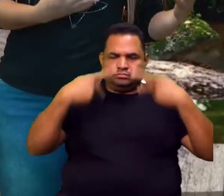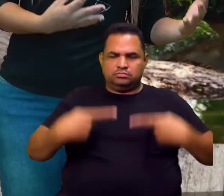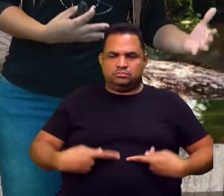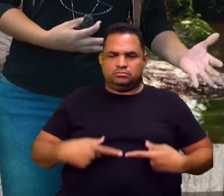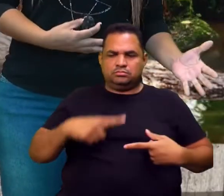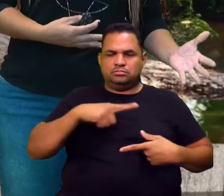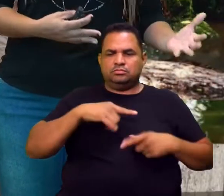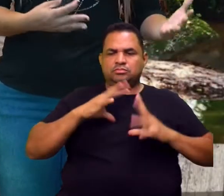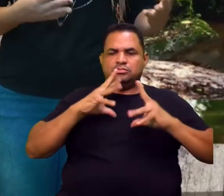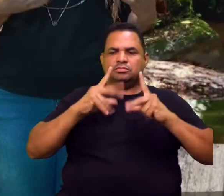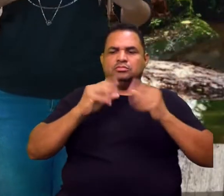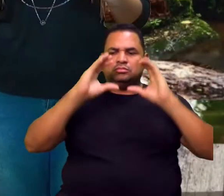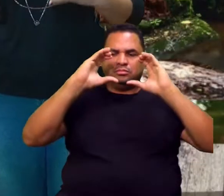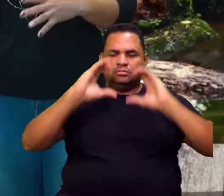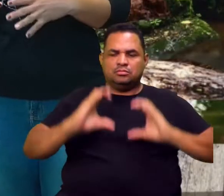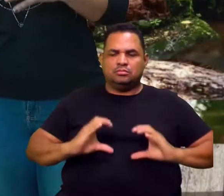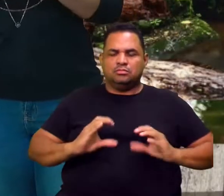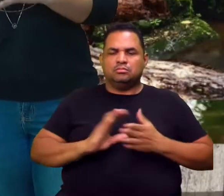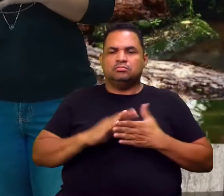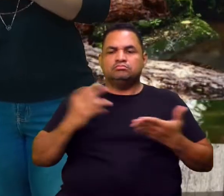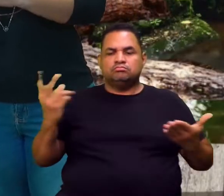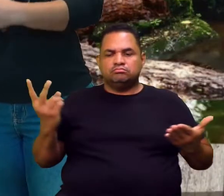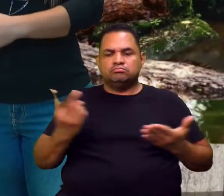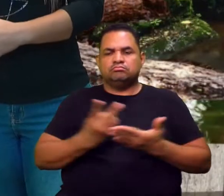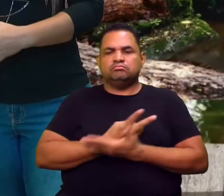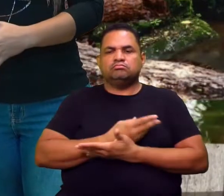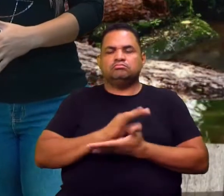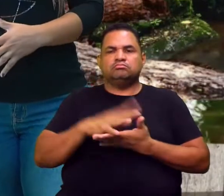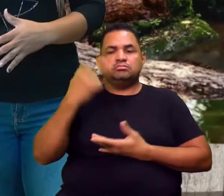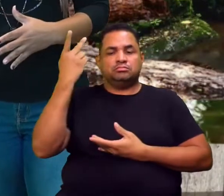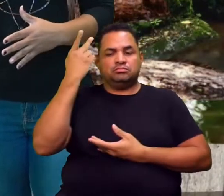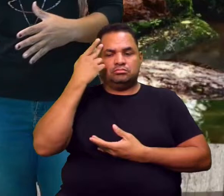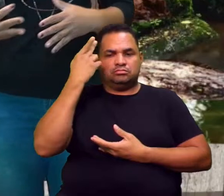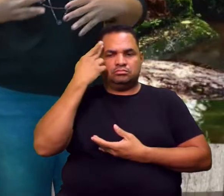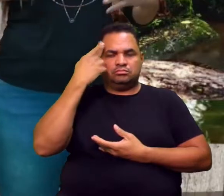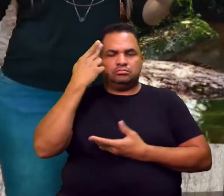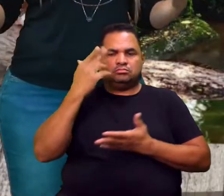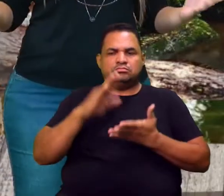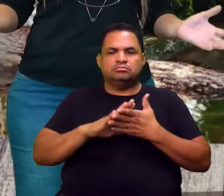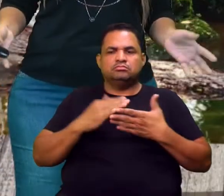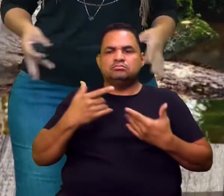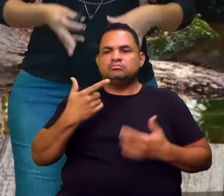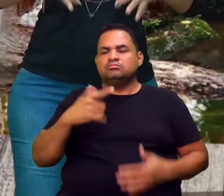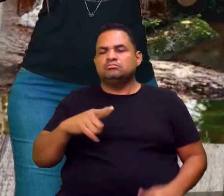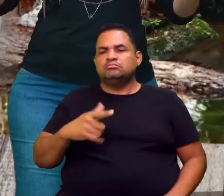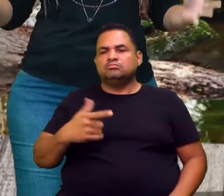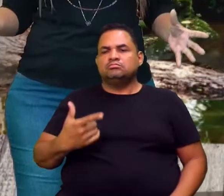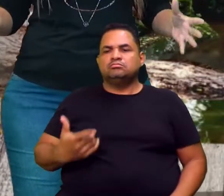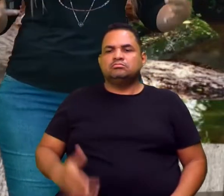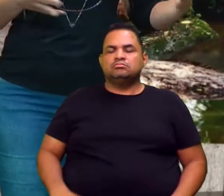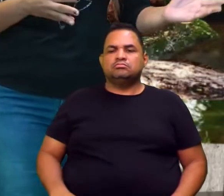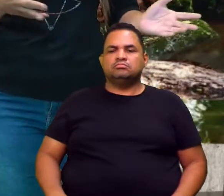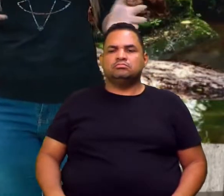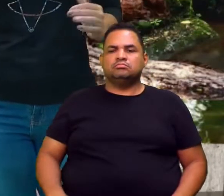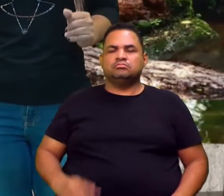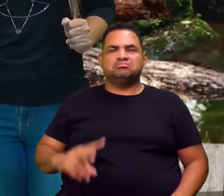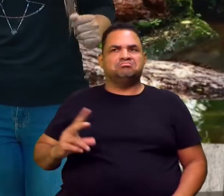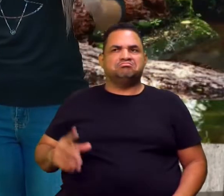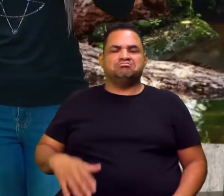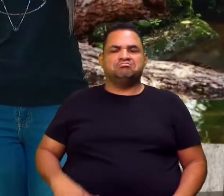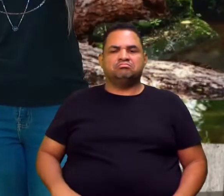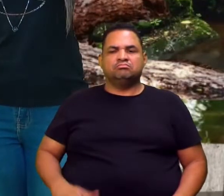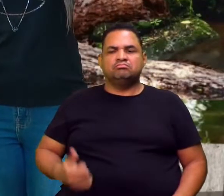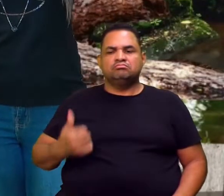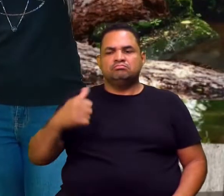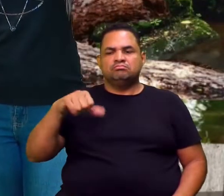um comportamento para que isso se torne a coisa mais natural possível, né, sem nenhuma desvantagem para